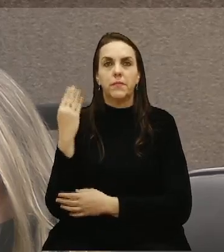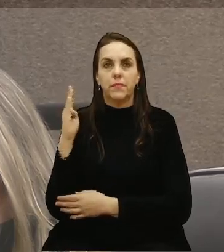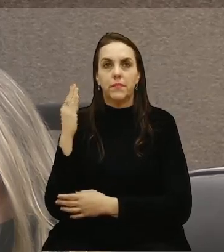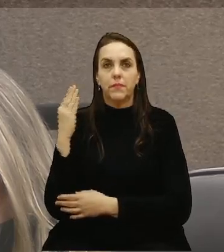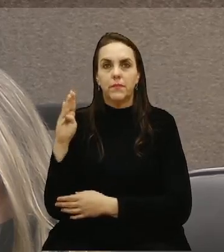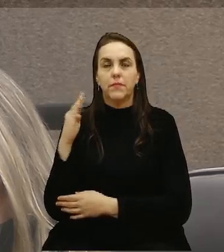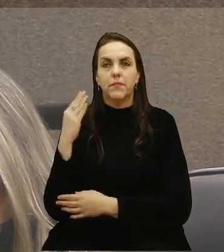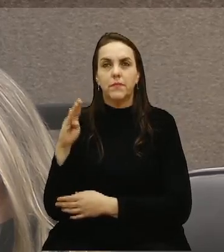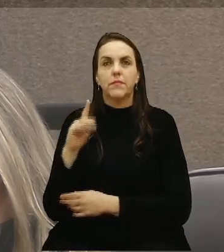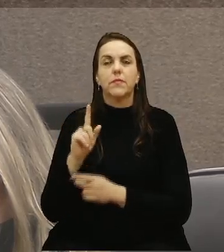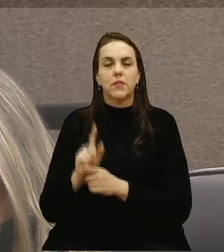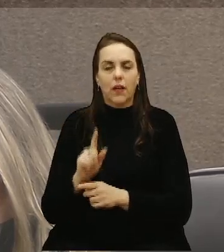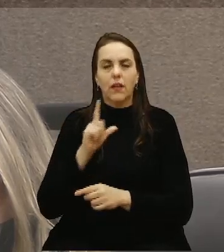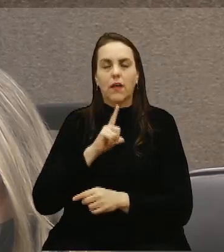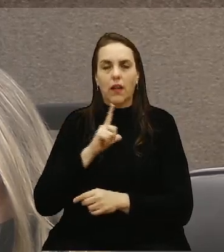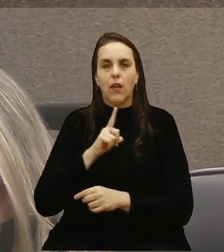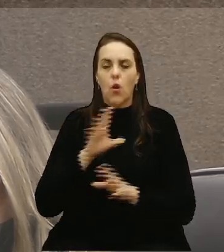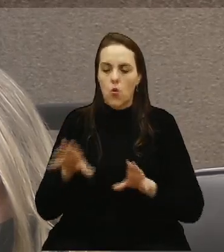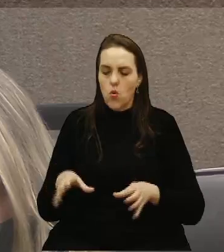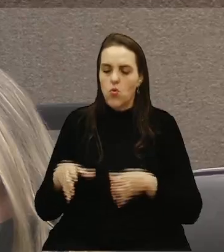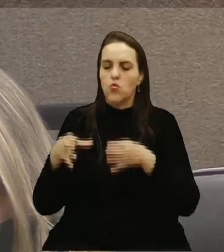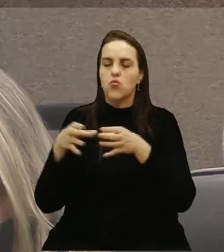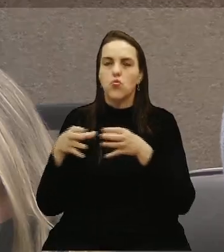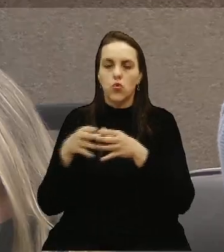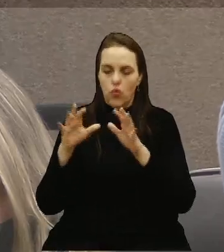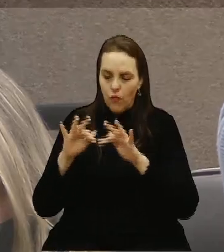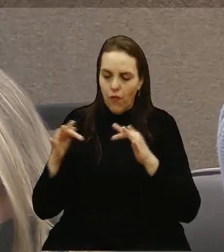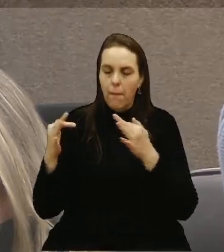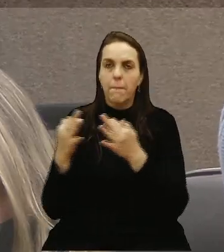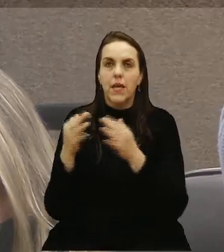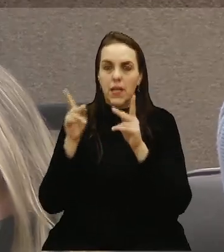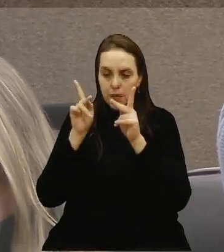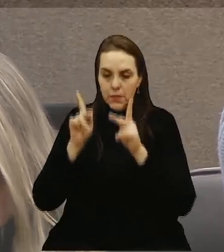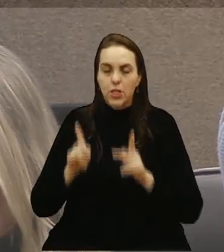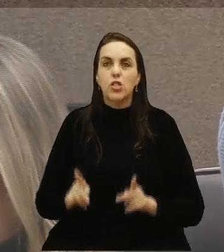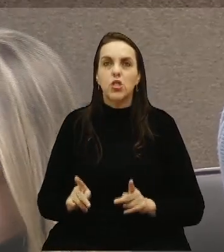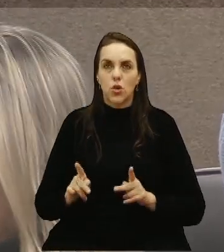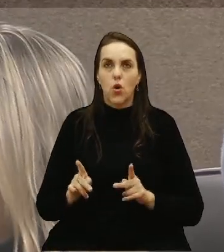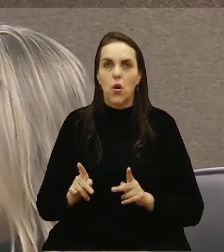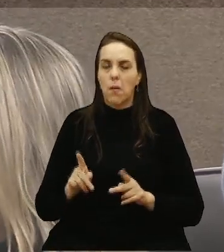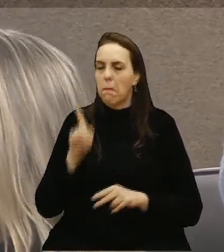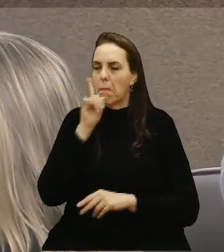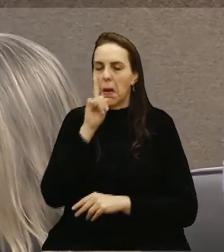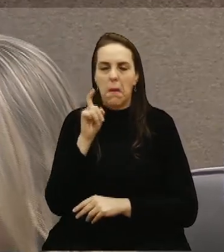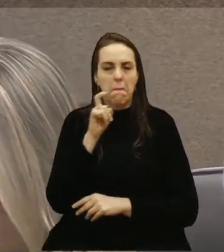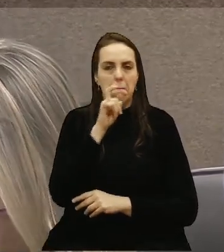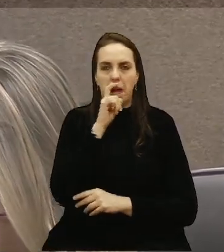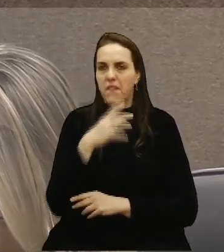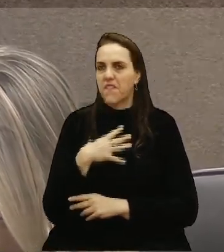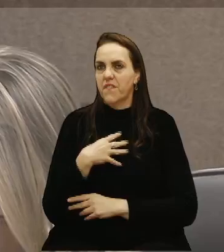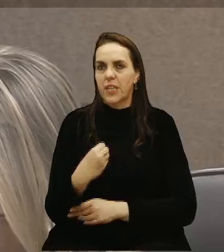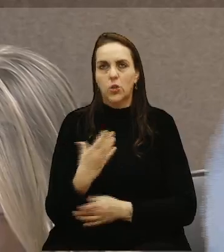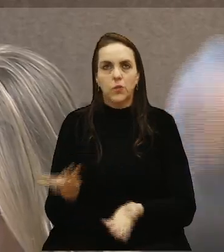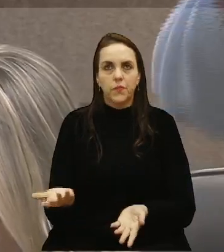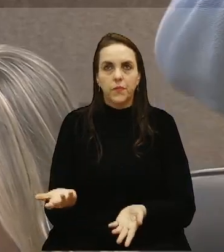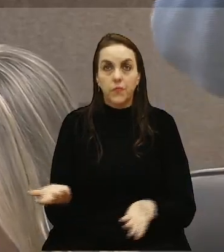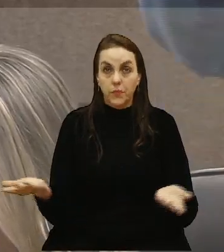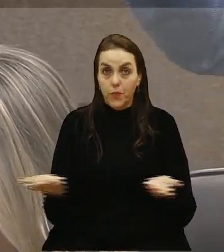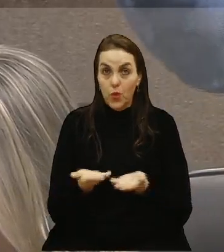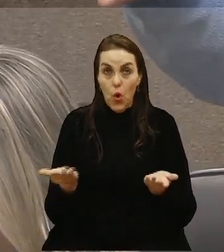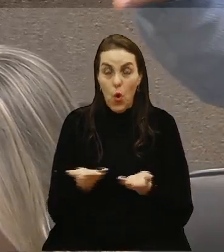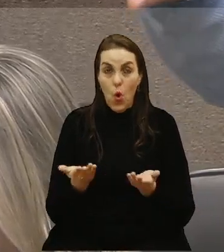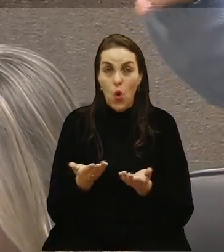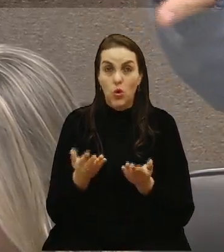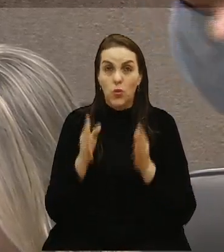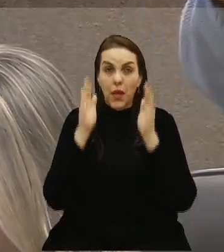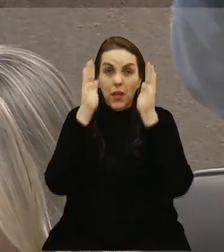Família, conjunto de parentes de pessoas, grupo de pessoas vivendo sobre o mesmo teto, pai, mãe e filhos. E hoje, para tirar o seu campo